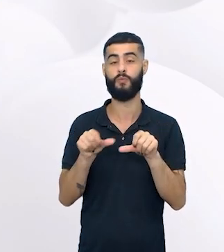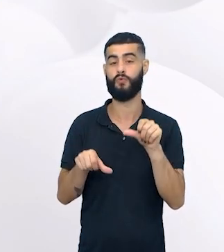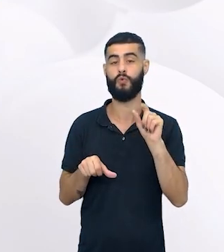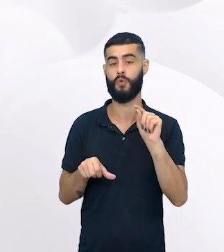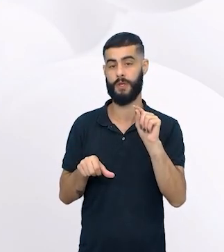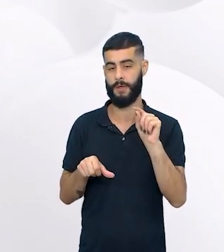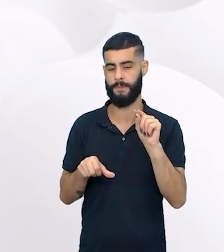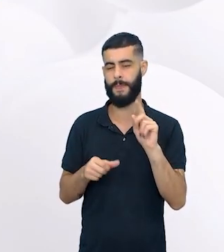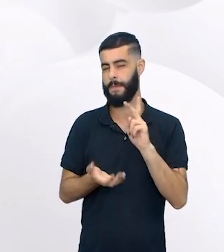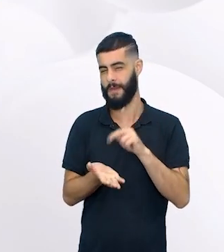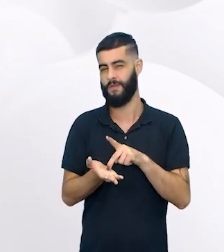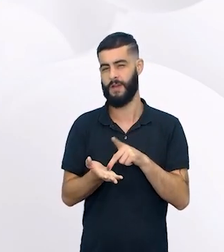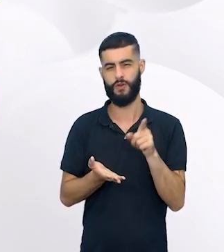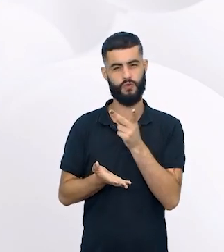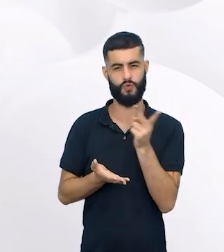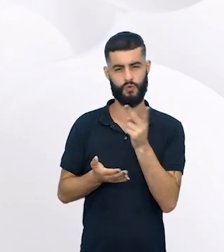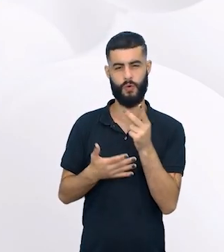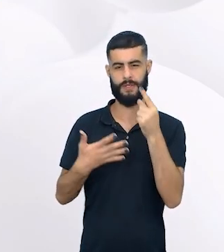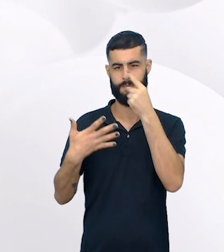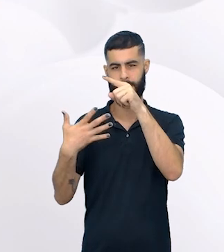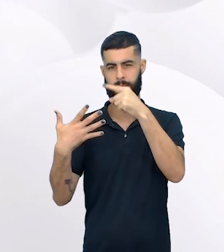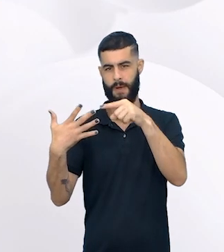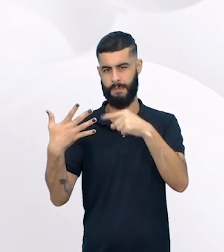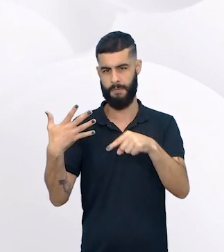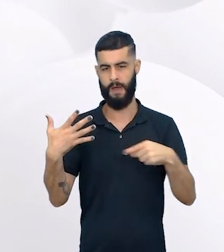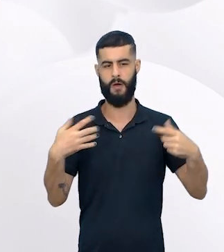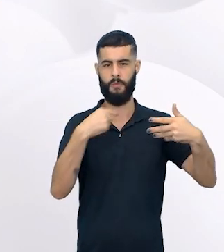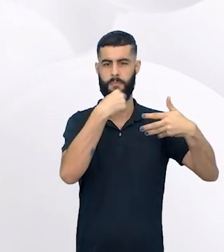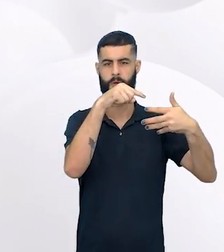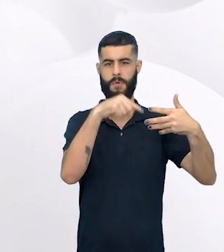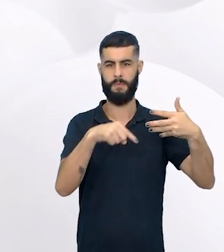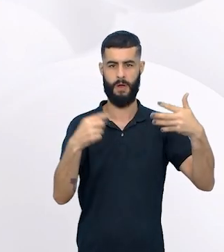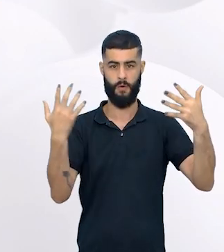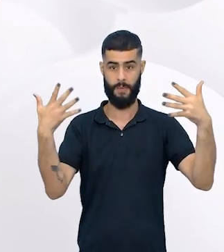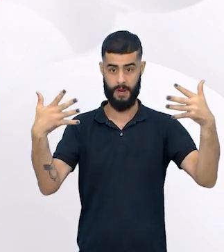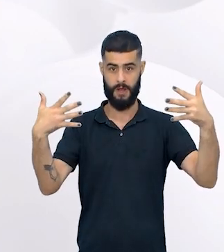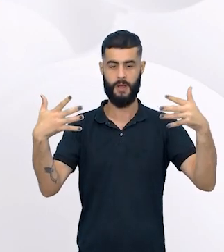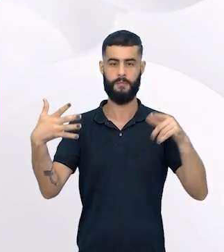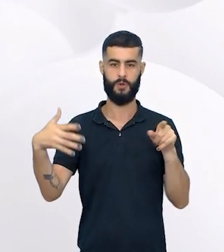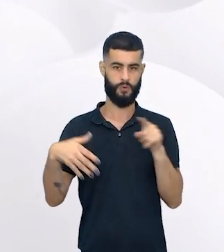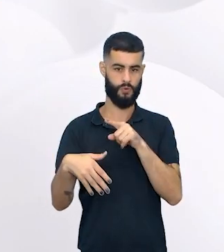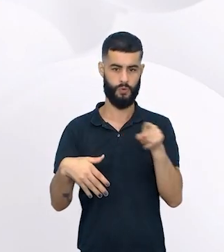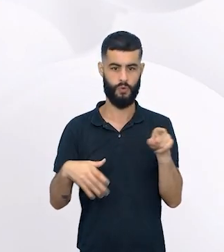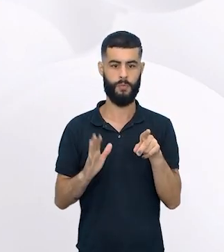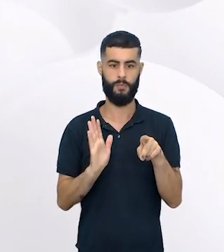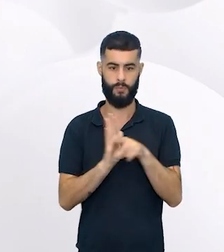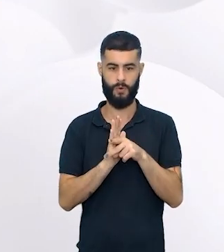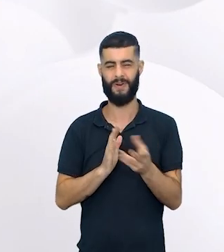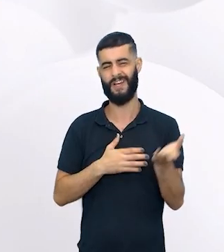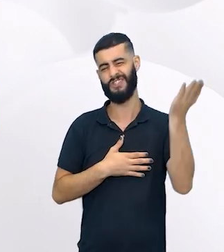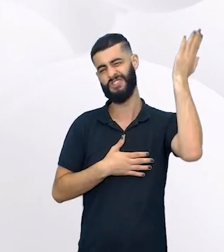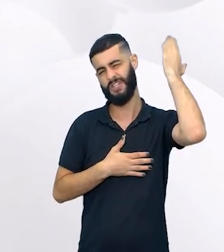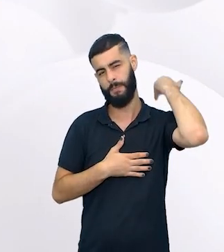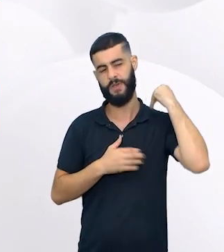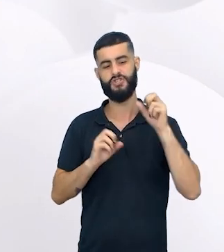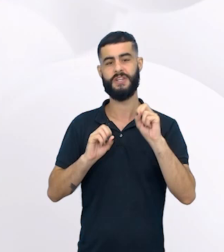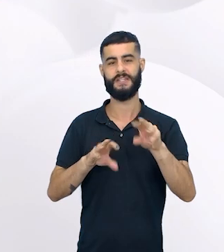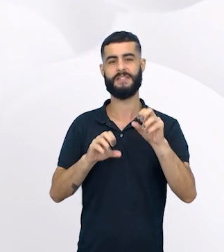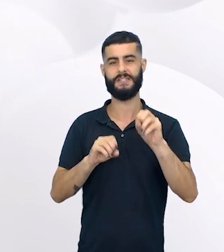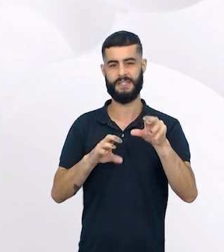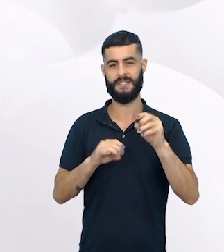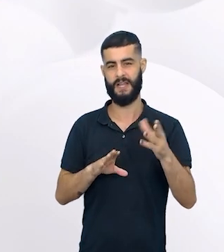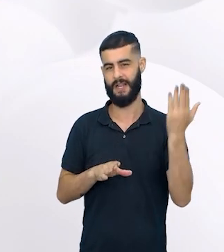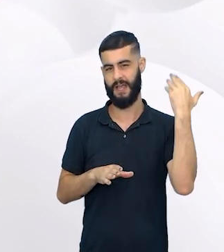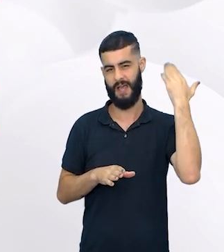parâmetros são parâmetros porque nos currículos das décadas passadas,